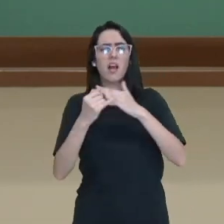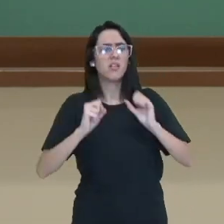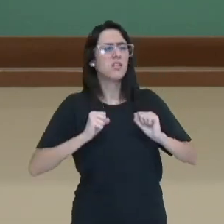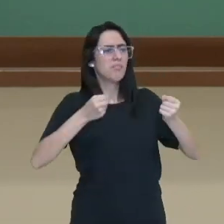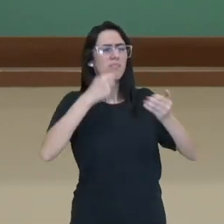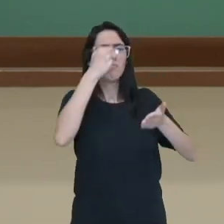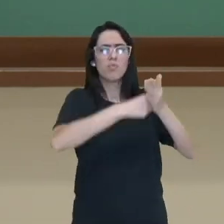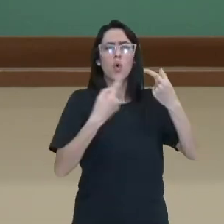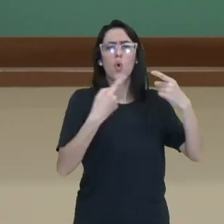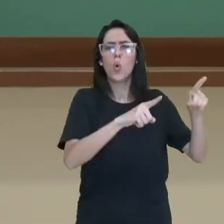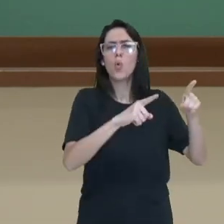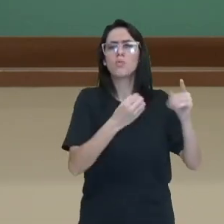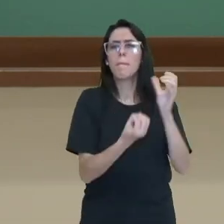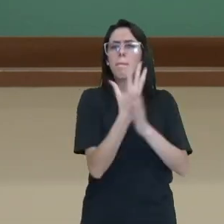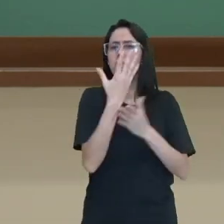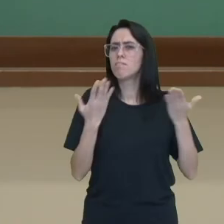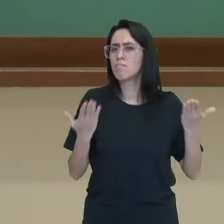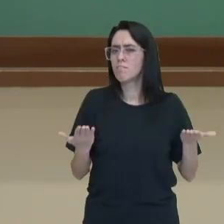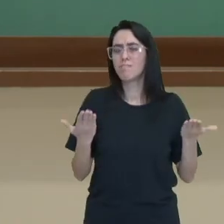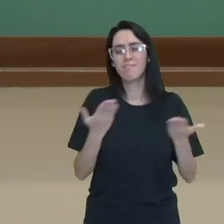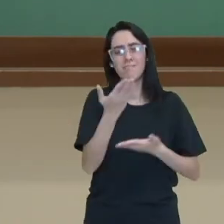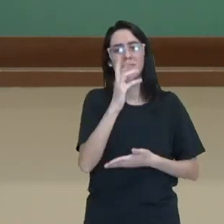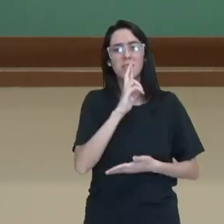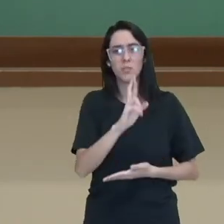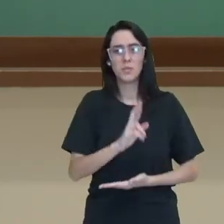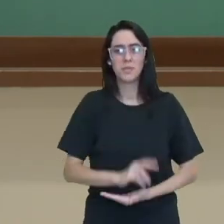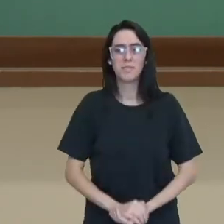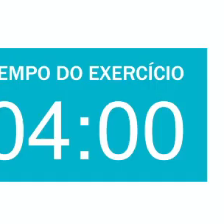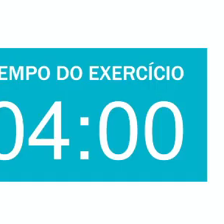contra o uso de armamentos nucleares? Agora é com vocês.